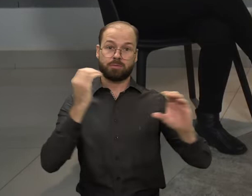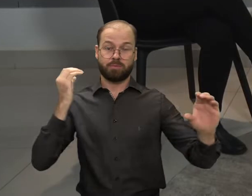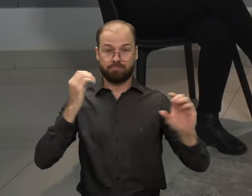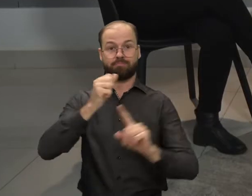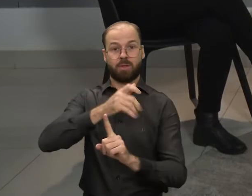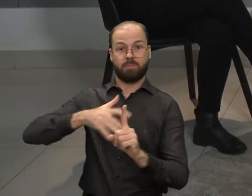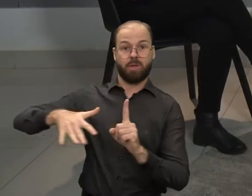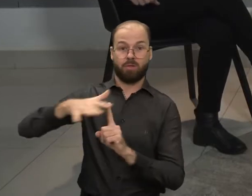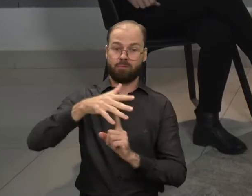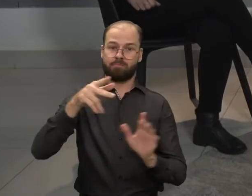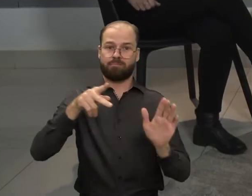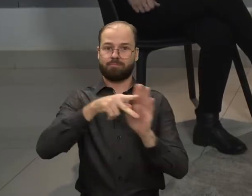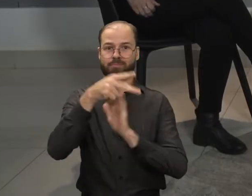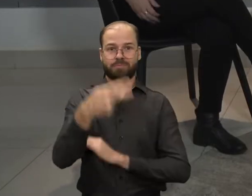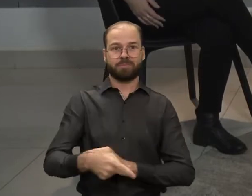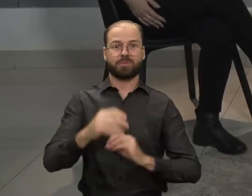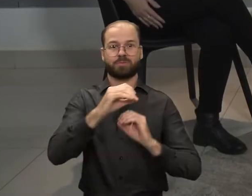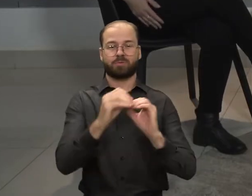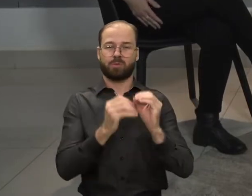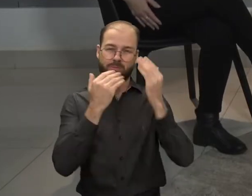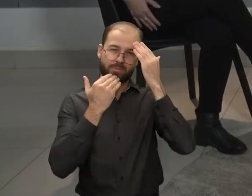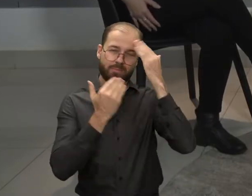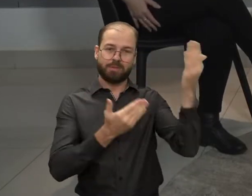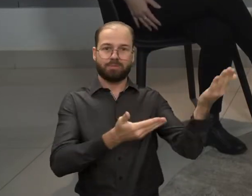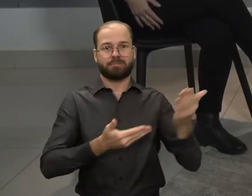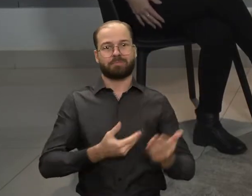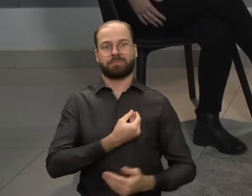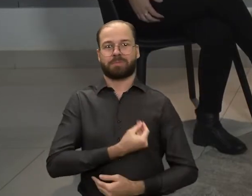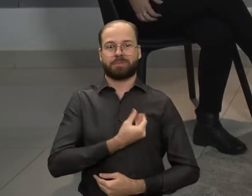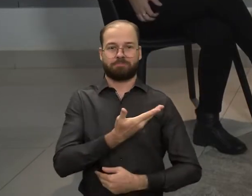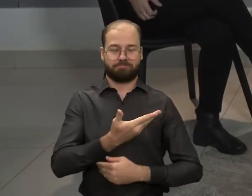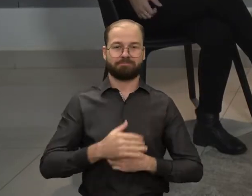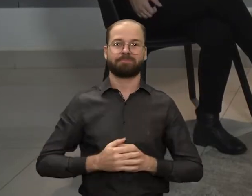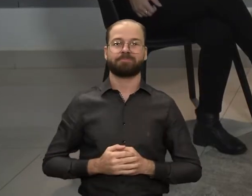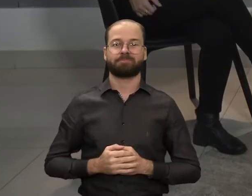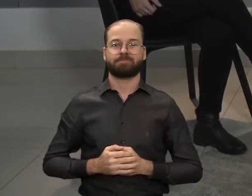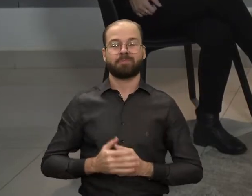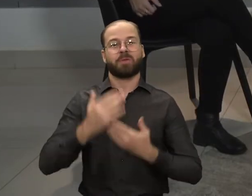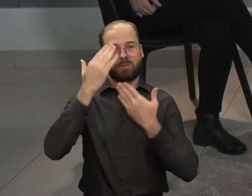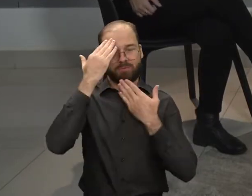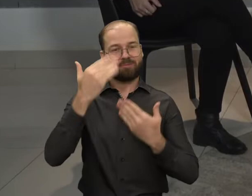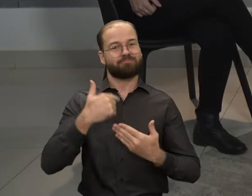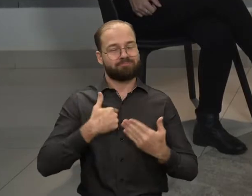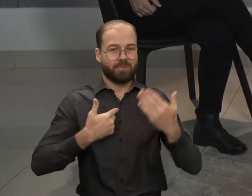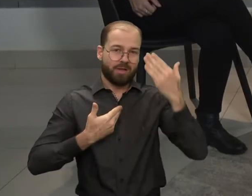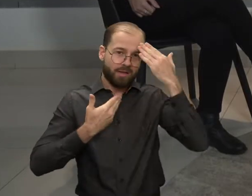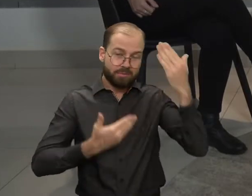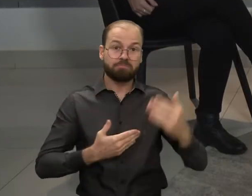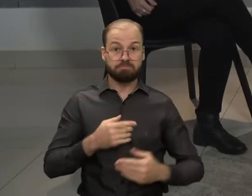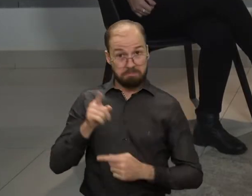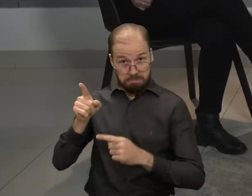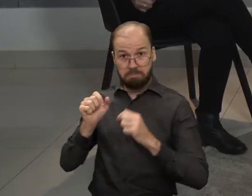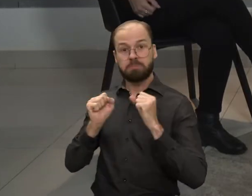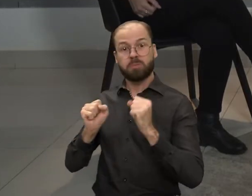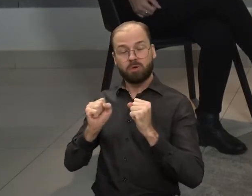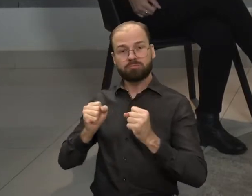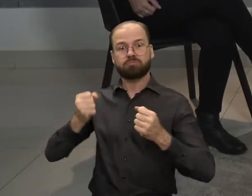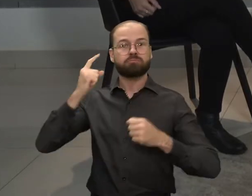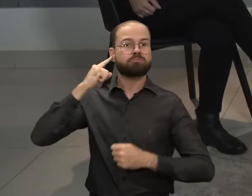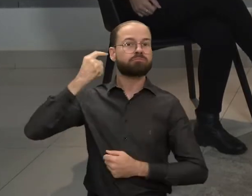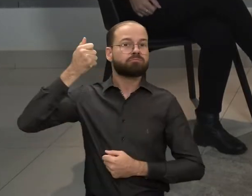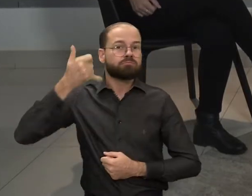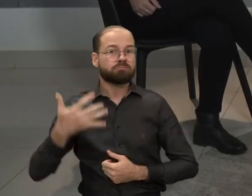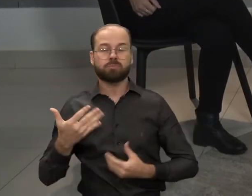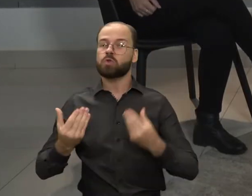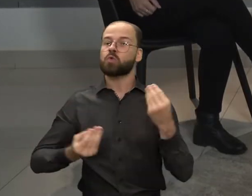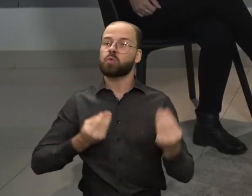também da UFG. Muito obrigada pela sua presença, professor Nilson. Obrigado, eu que agradeço. Pode também se descrever para o nosso